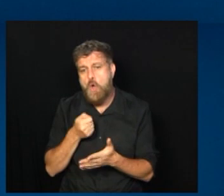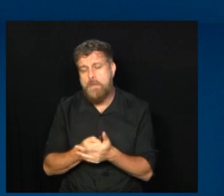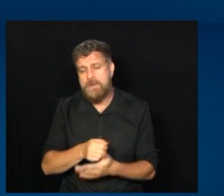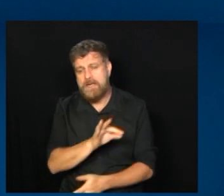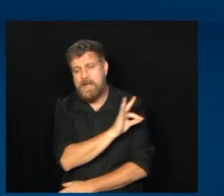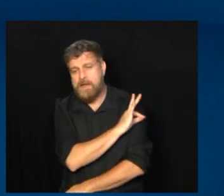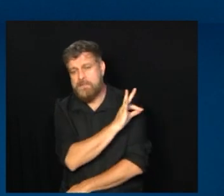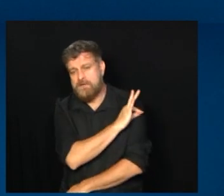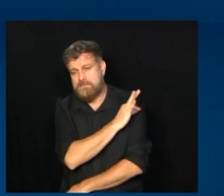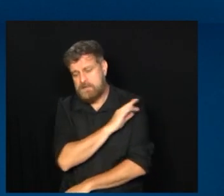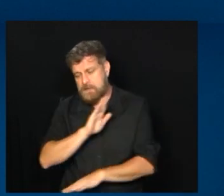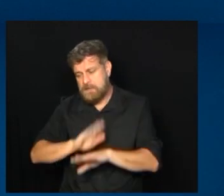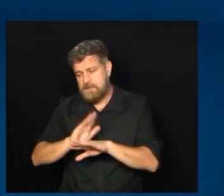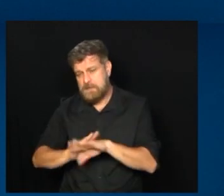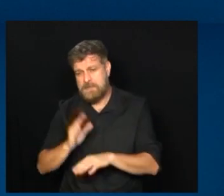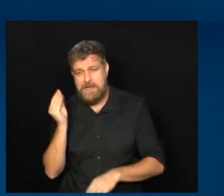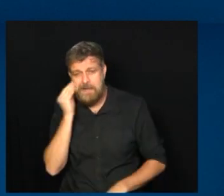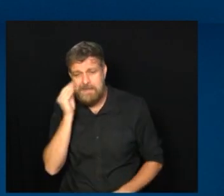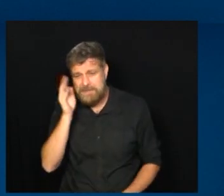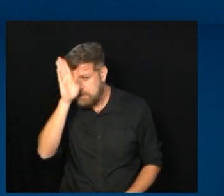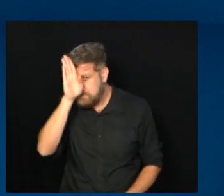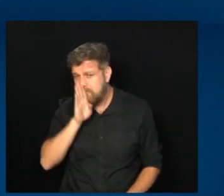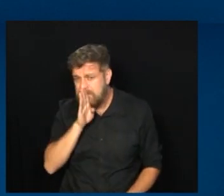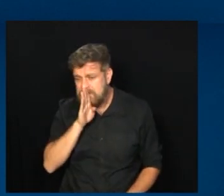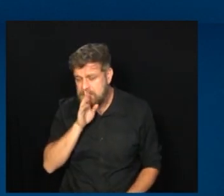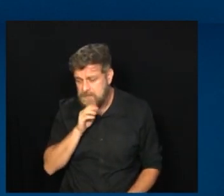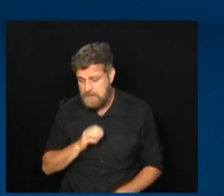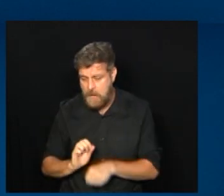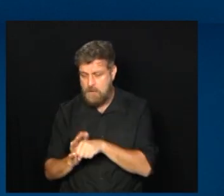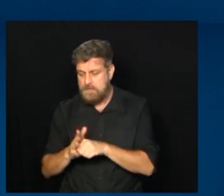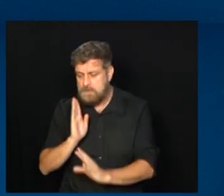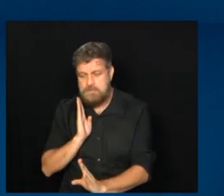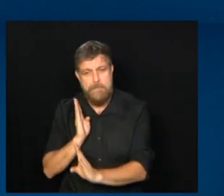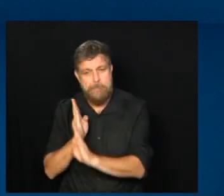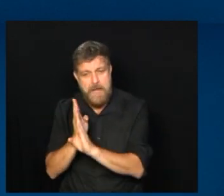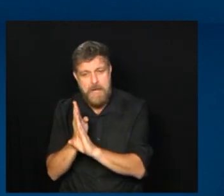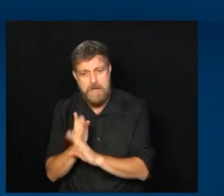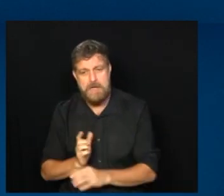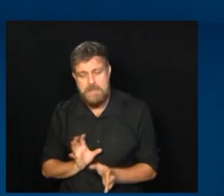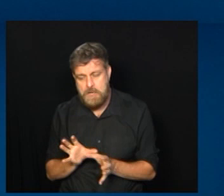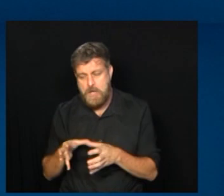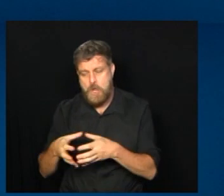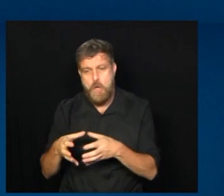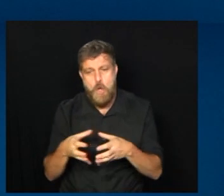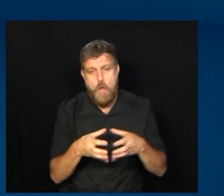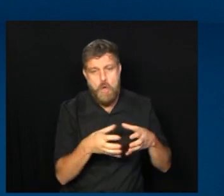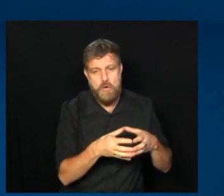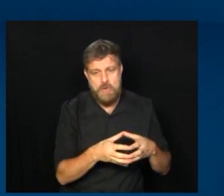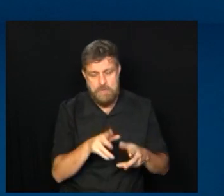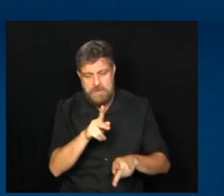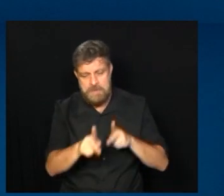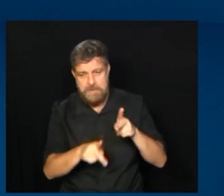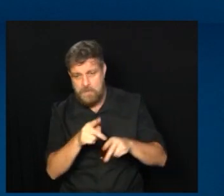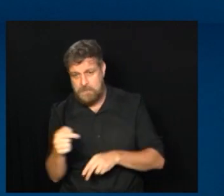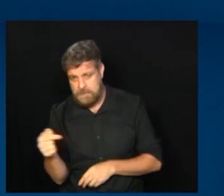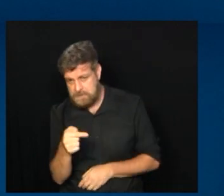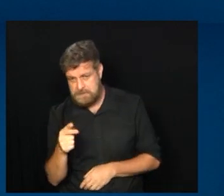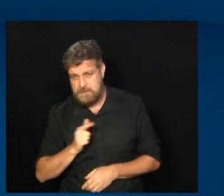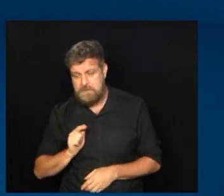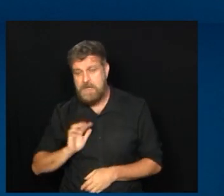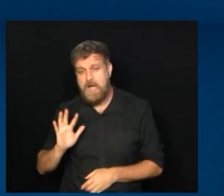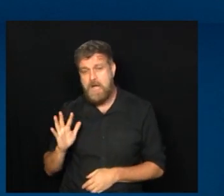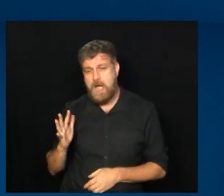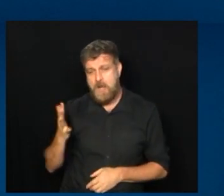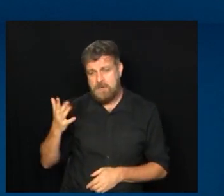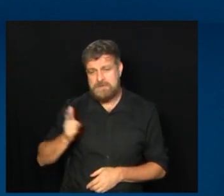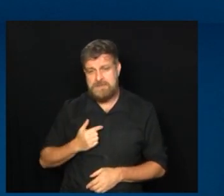Executivo a realizar os testes gratuitos para a detecção da Covid-19 em grupos prioritários da população a serem